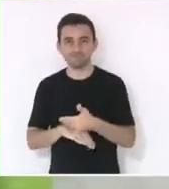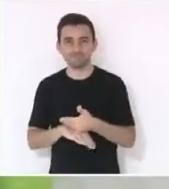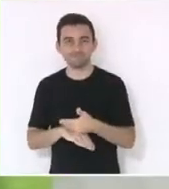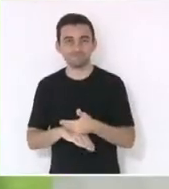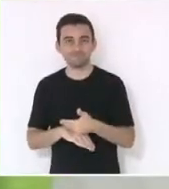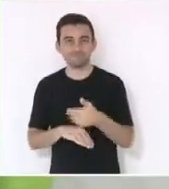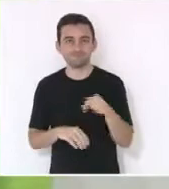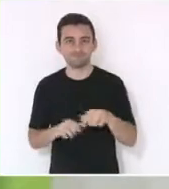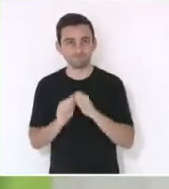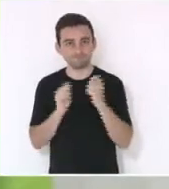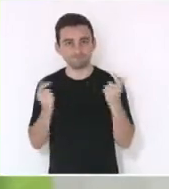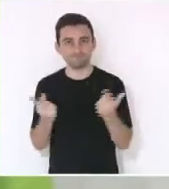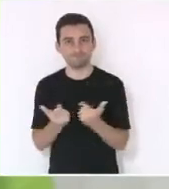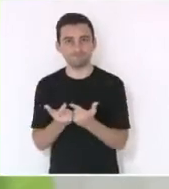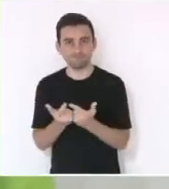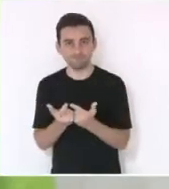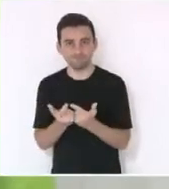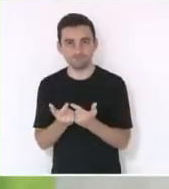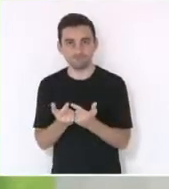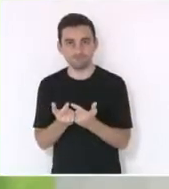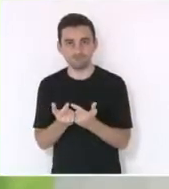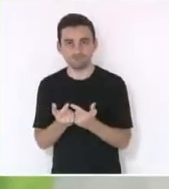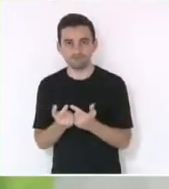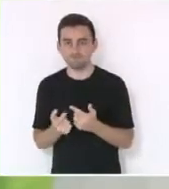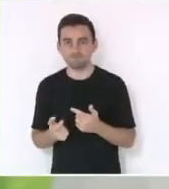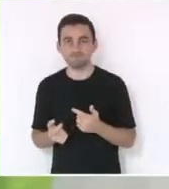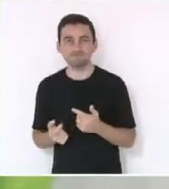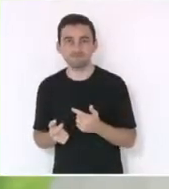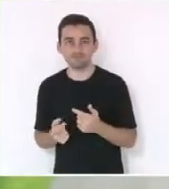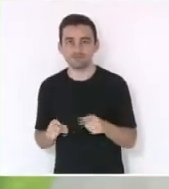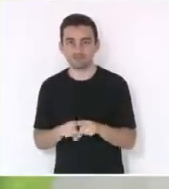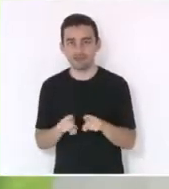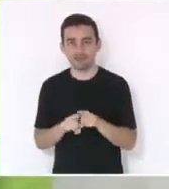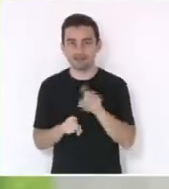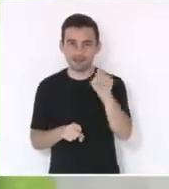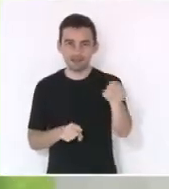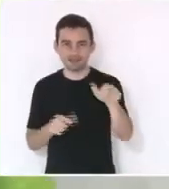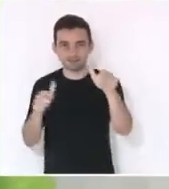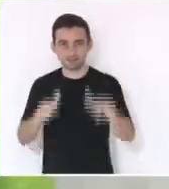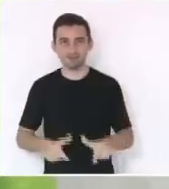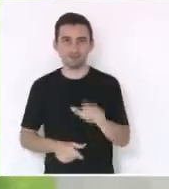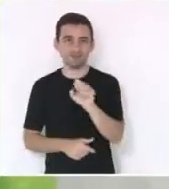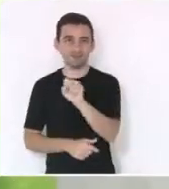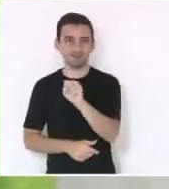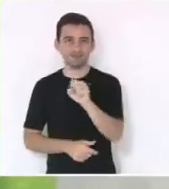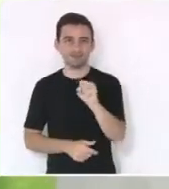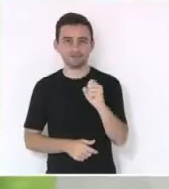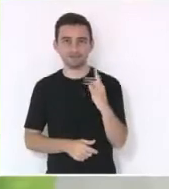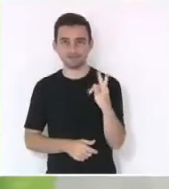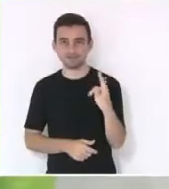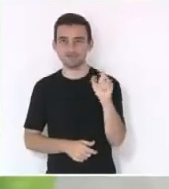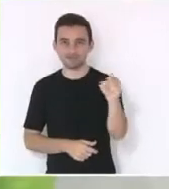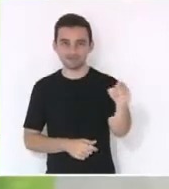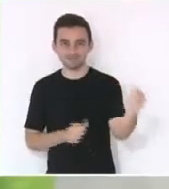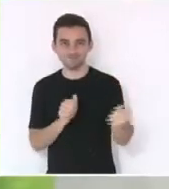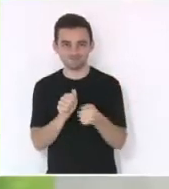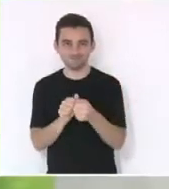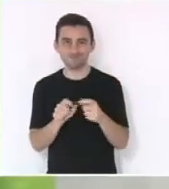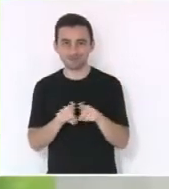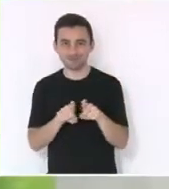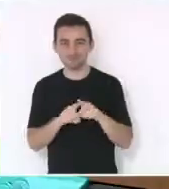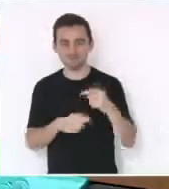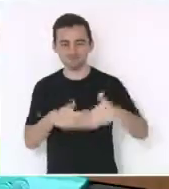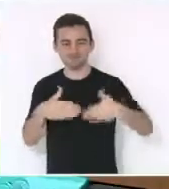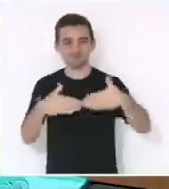e que pela pasta por onde passamos na SST, Vossa Excelência por lá esteve, né, e também desenvolvendo um